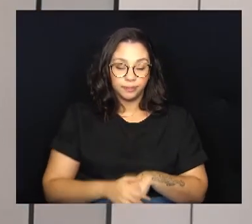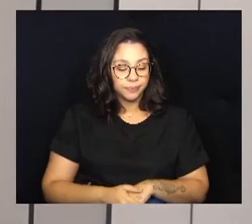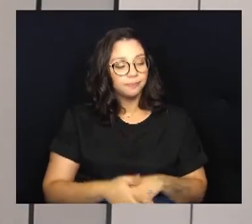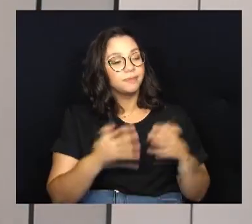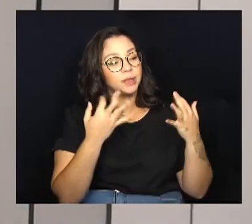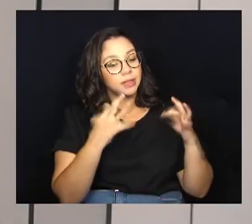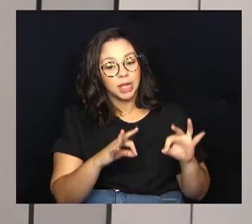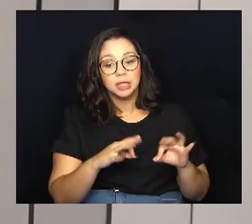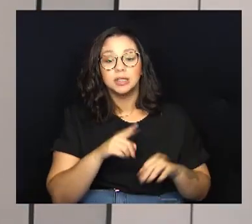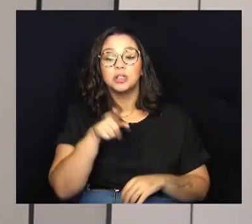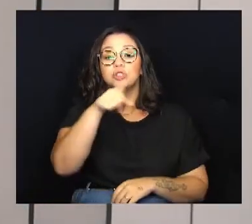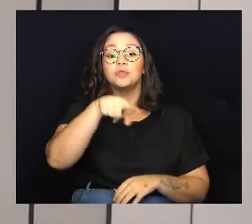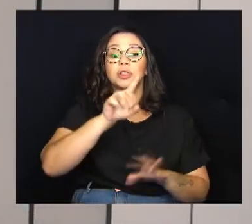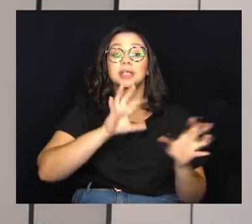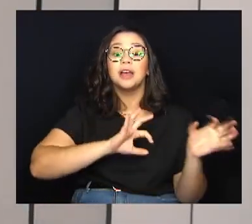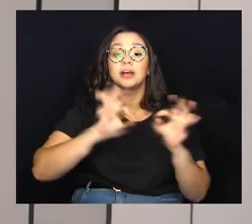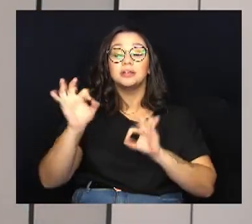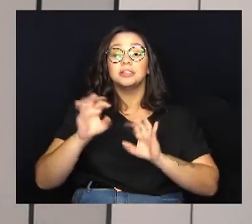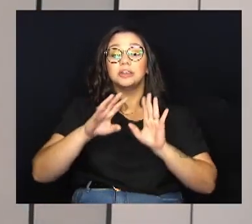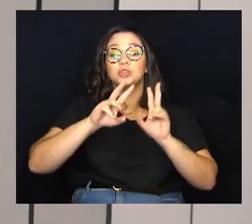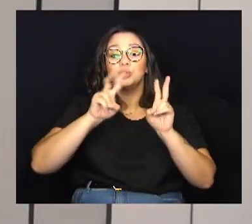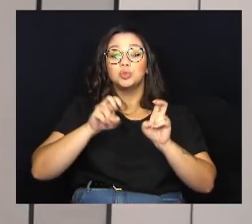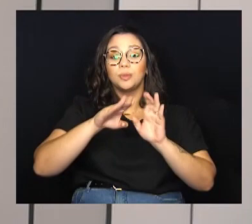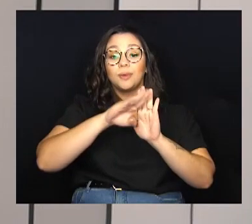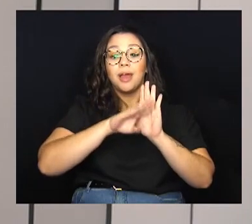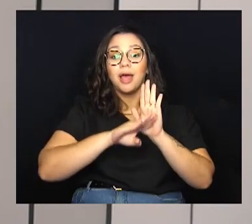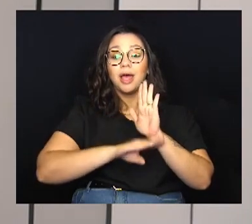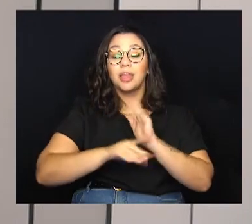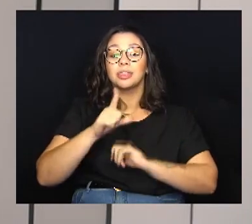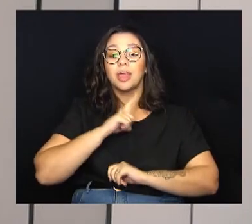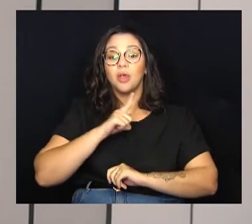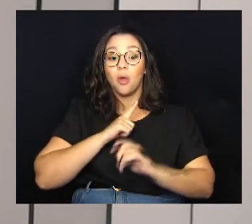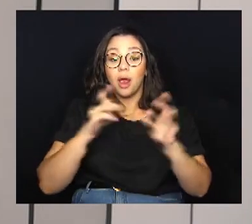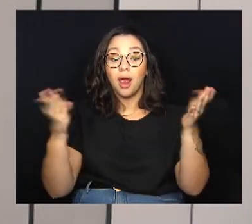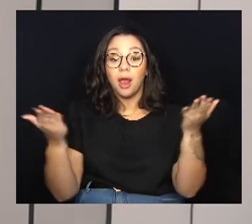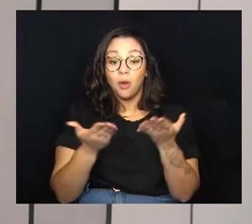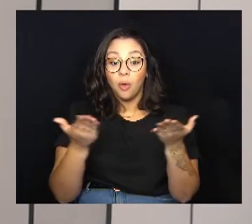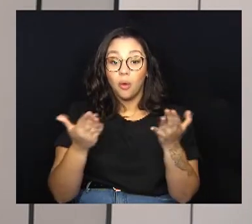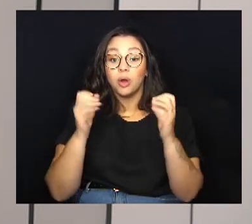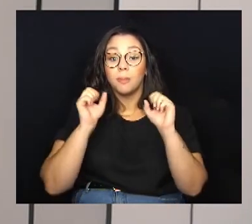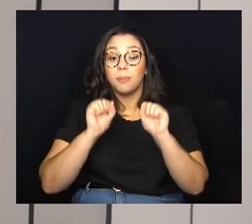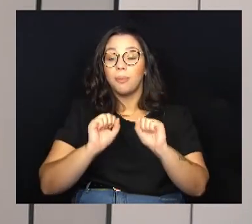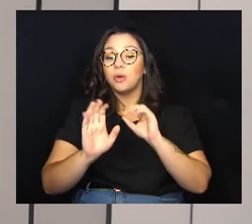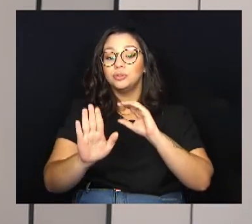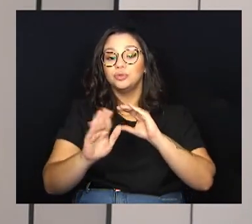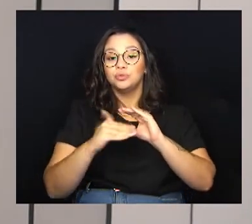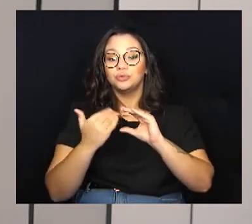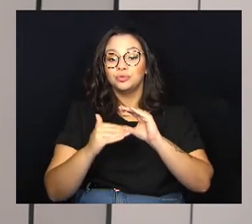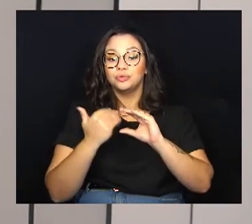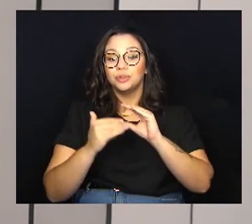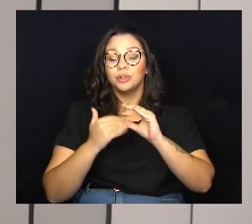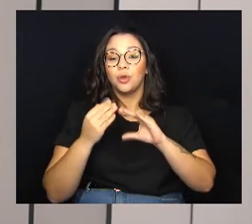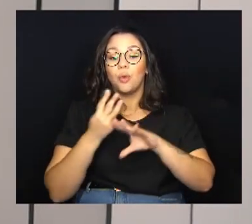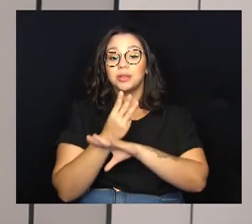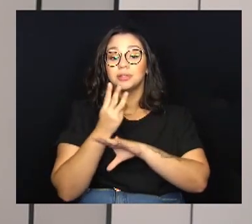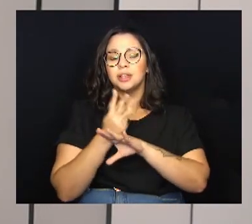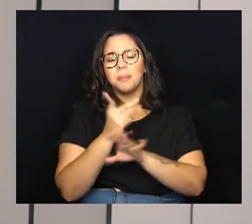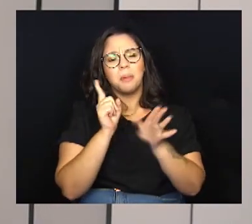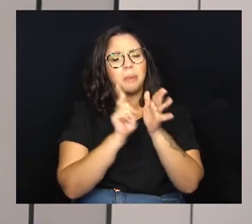minha família é grande. Mas quando eu percebi que meu filho, ele estava caminhando em direção à droga, quando ele foi